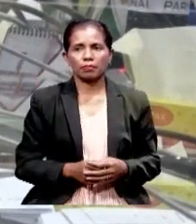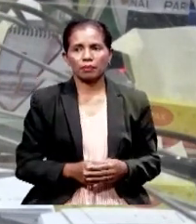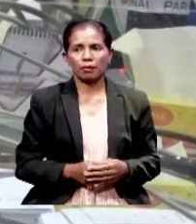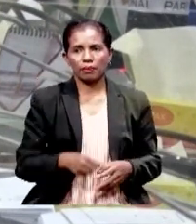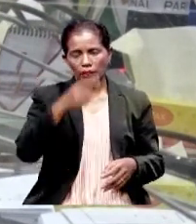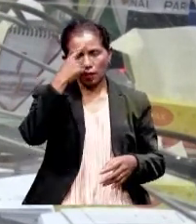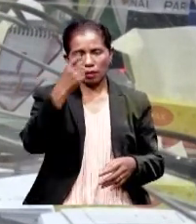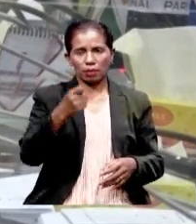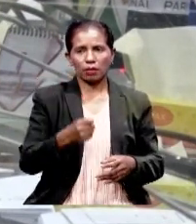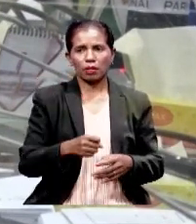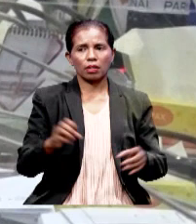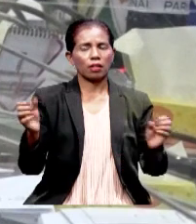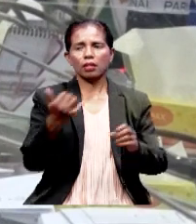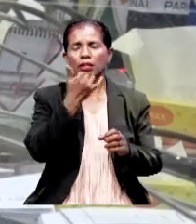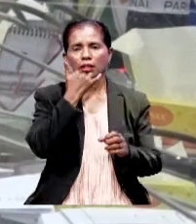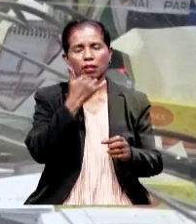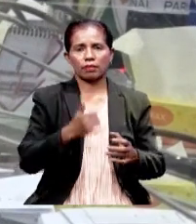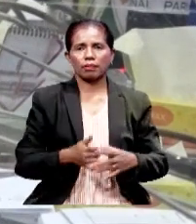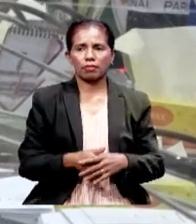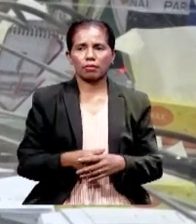Tambah ni maka la sala ida.